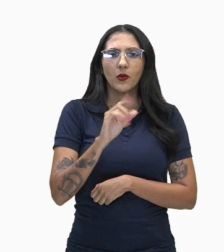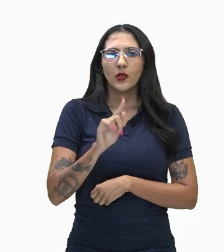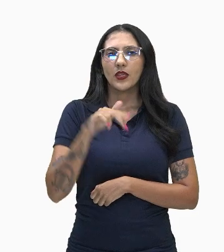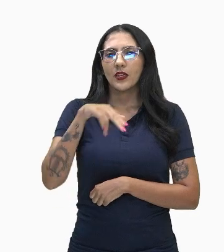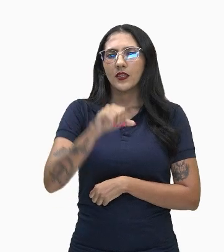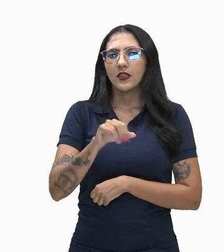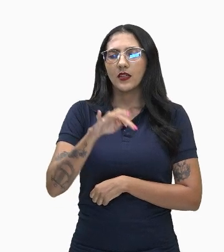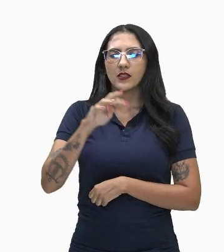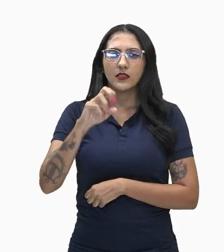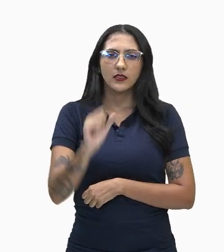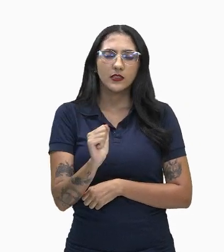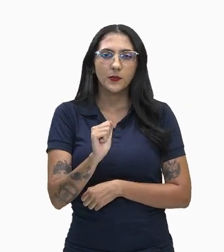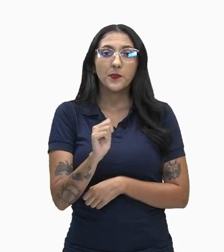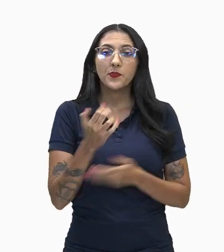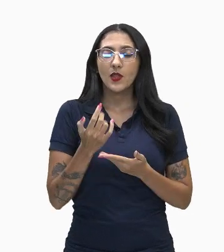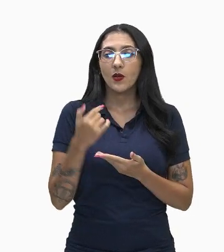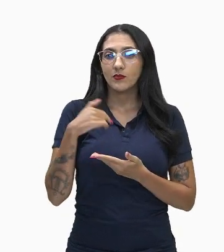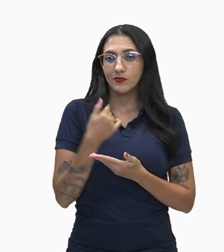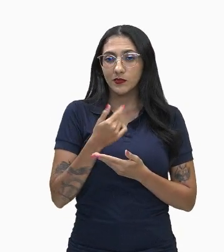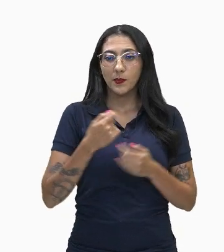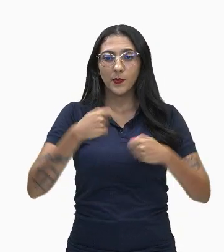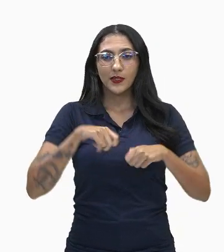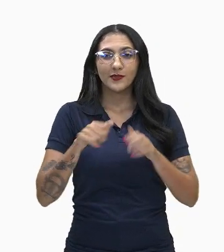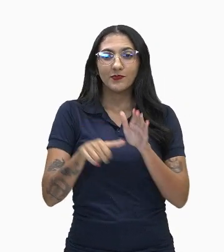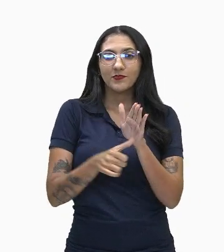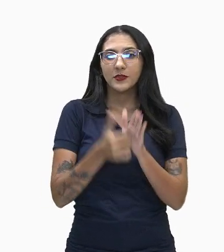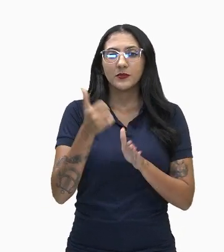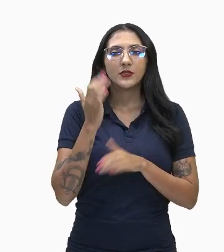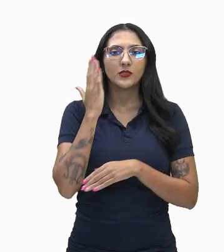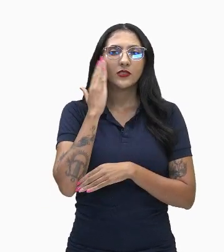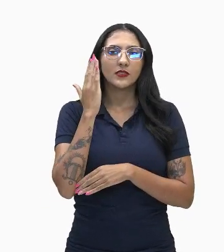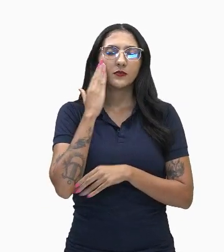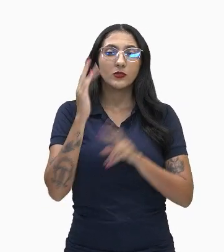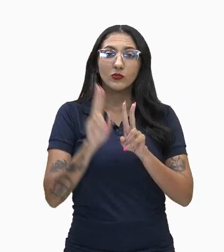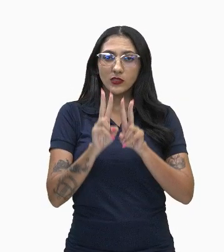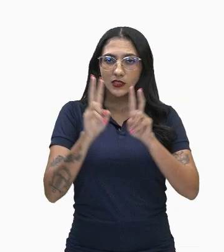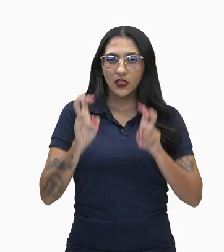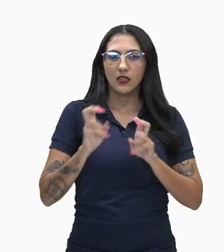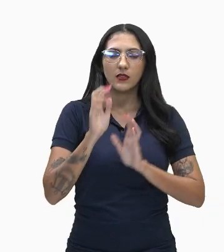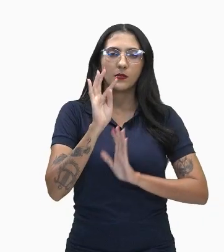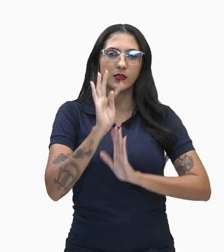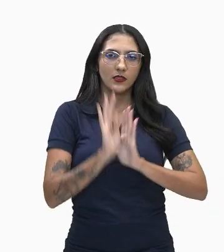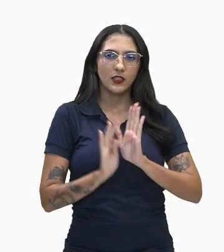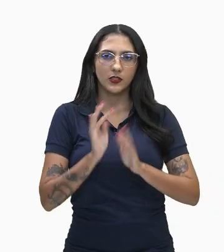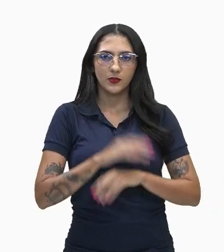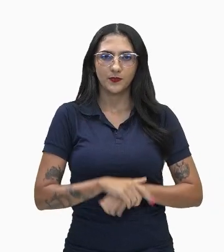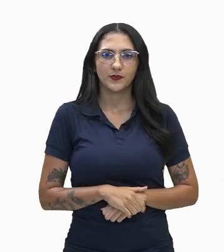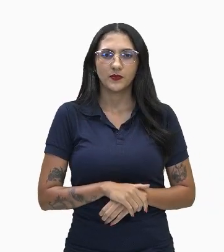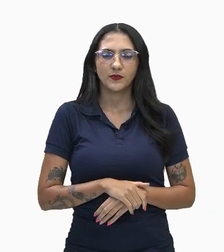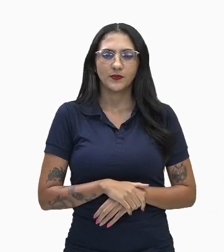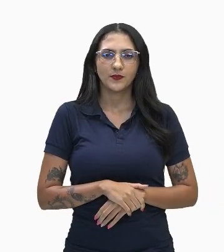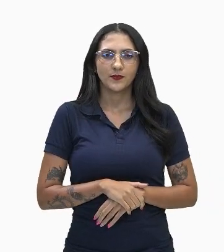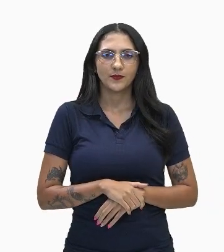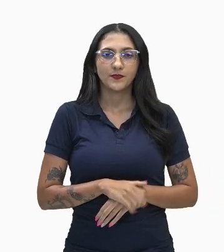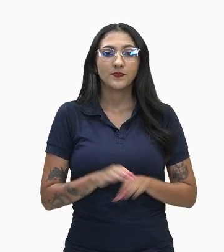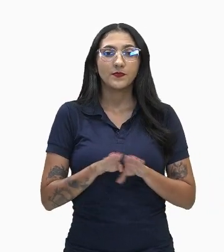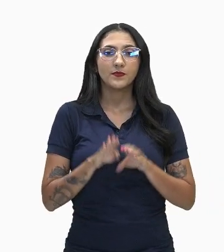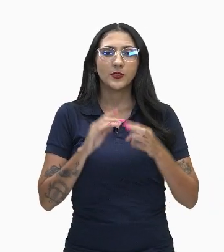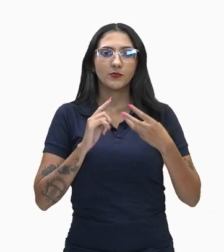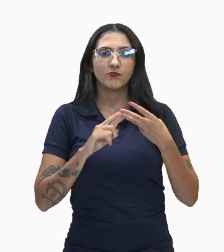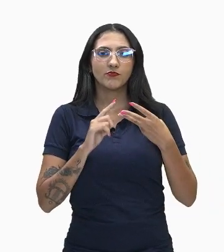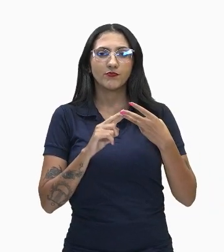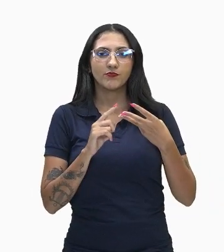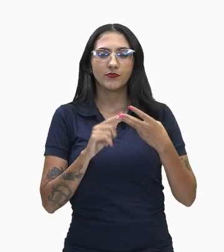objetivo de leitura, né, a gente primeiro tem que saber o assunto do texto. Aqui, o que vai ajudar também? A